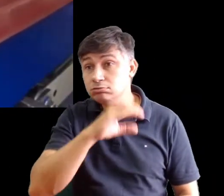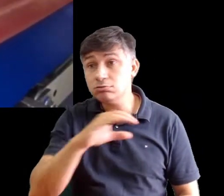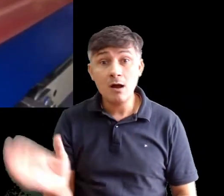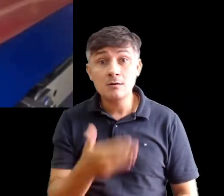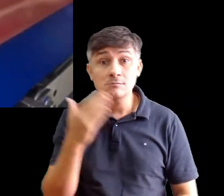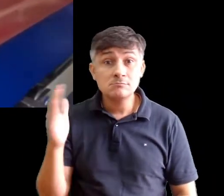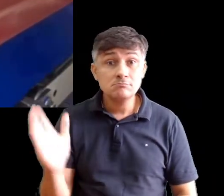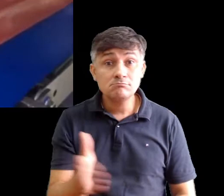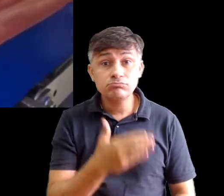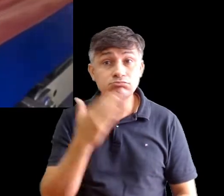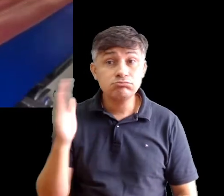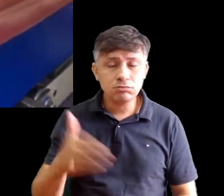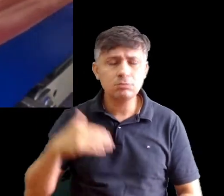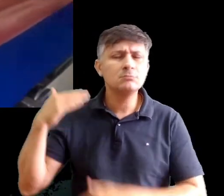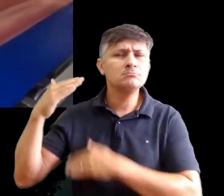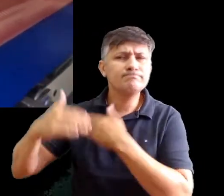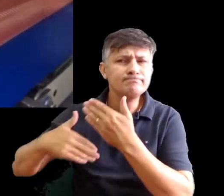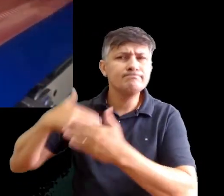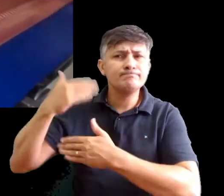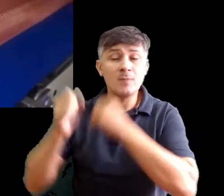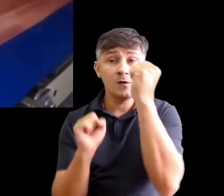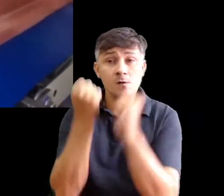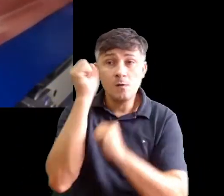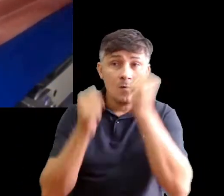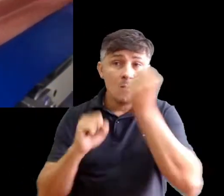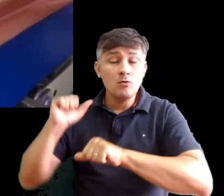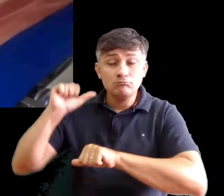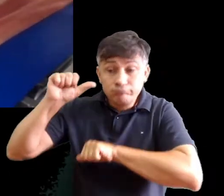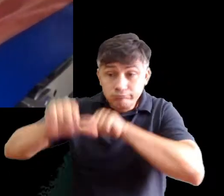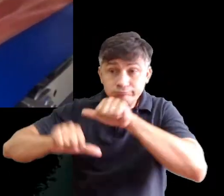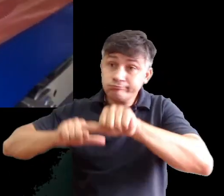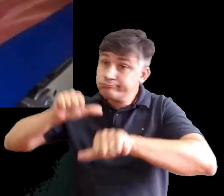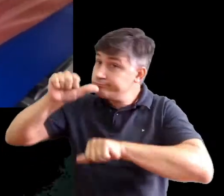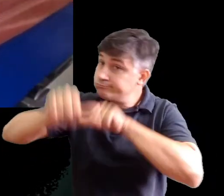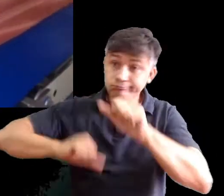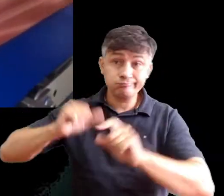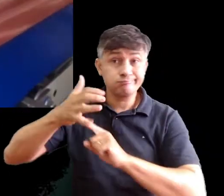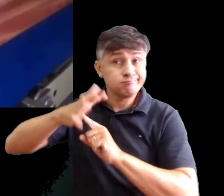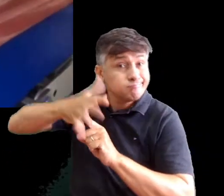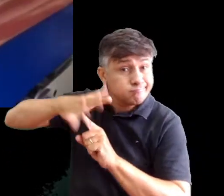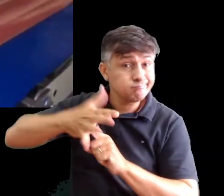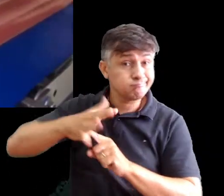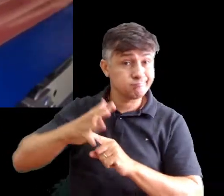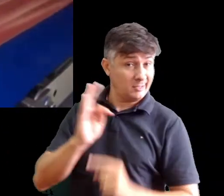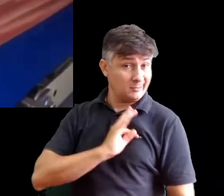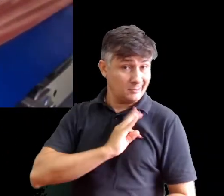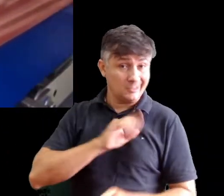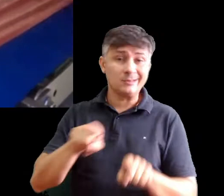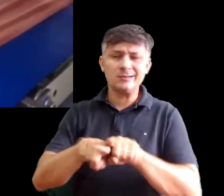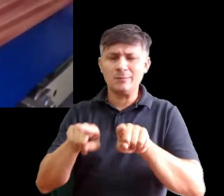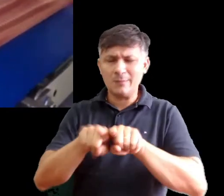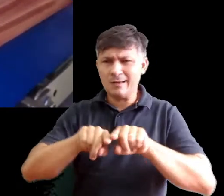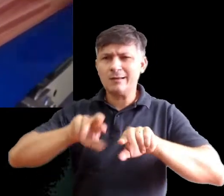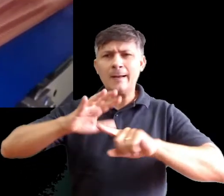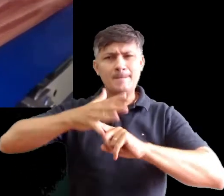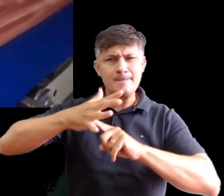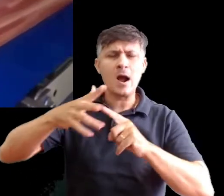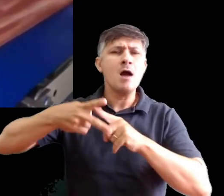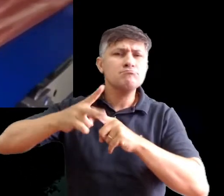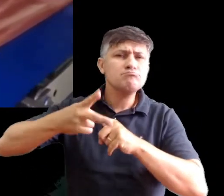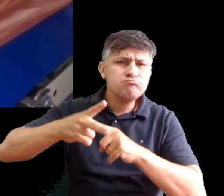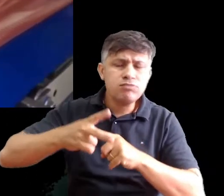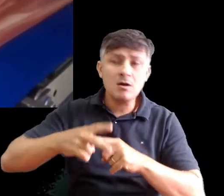Com o avançar dos séculos, a indústria foi se modernizando com a transformação das técnicas e das máquinas, e assim